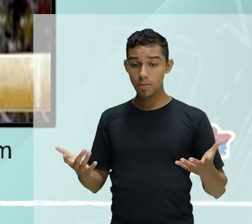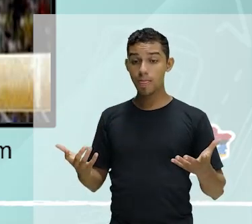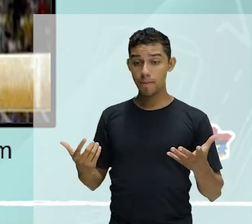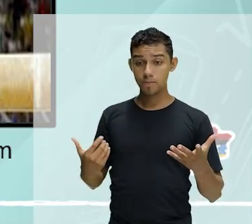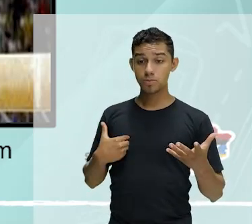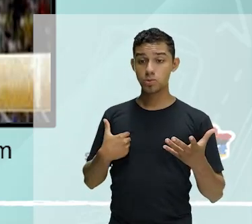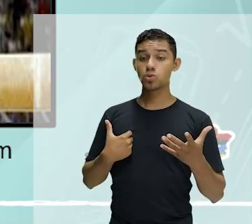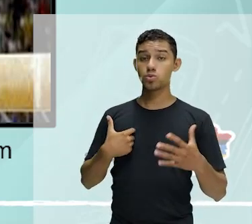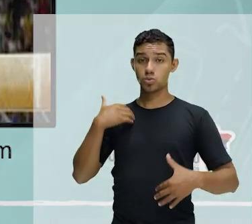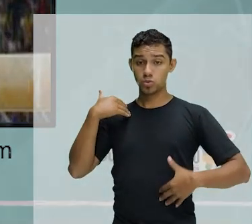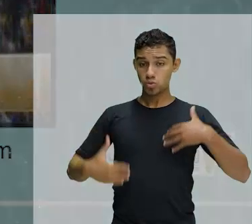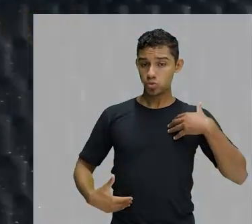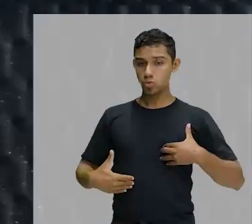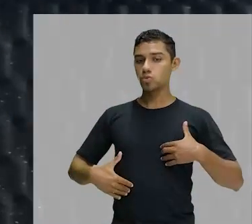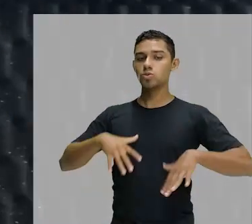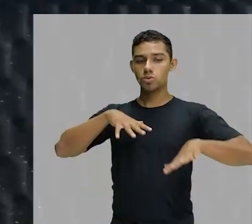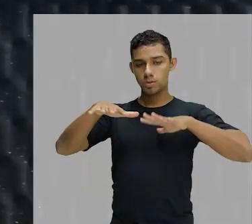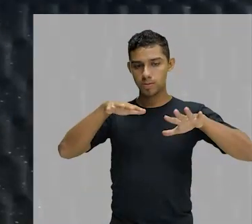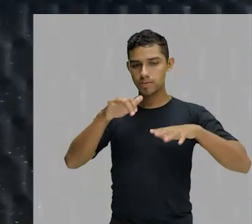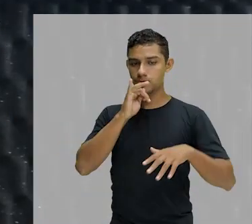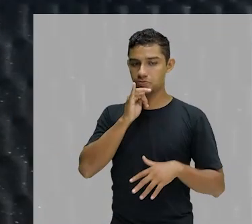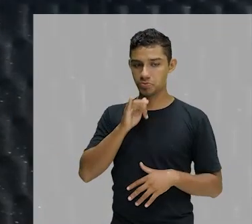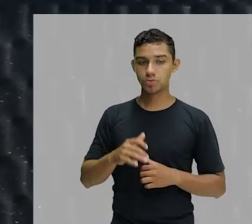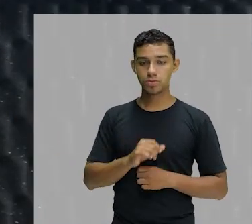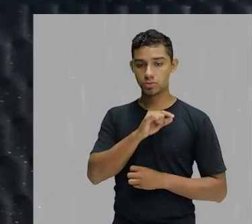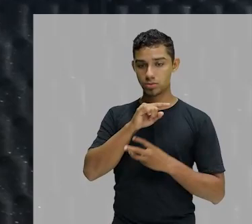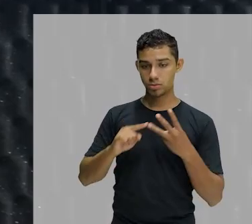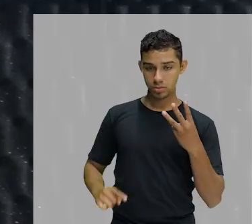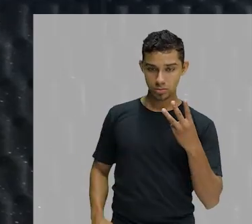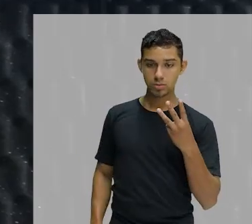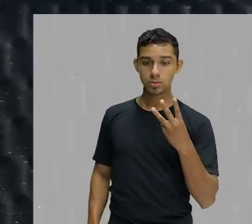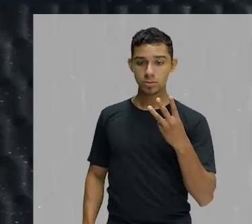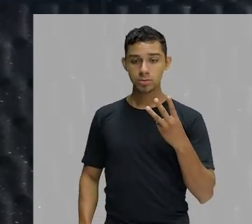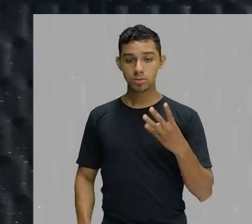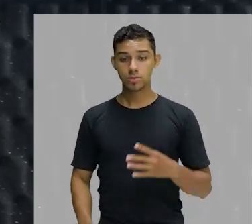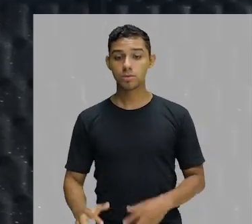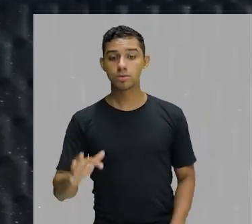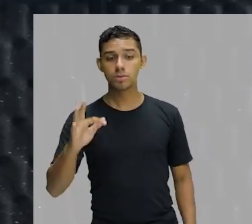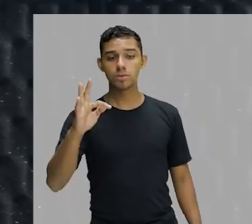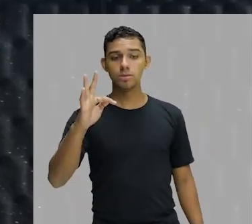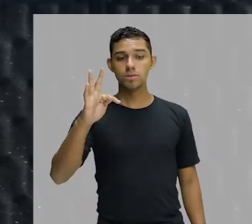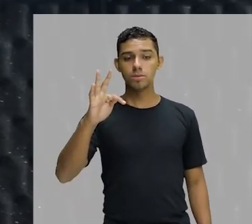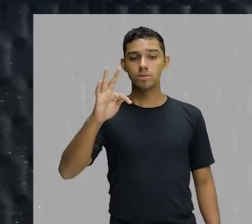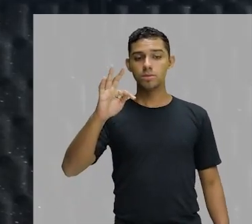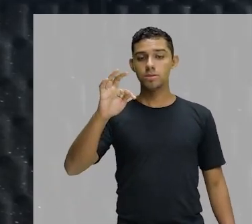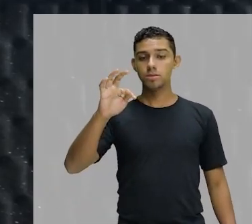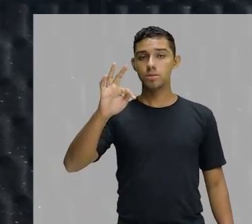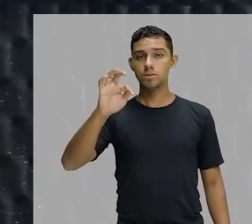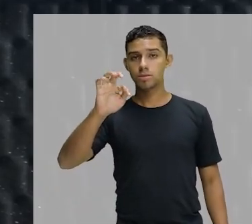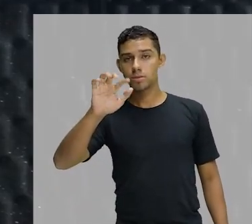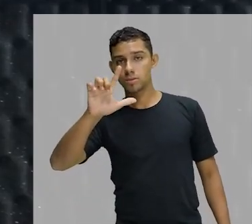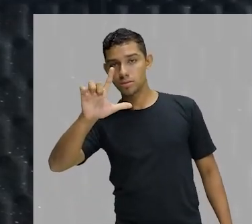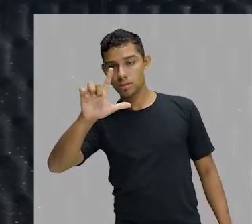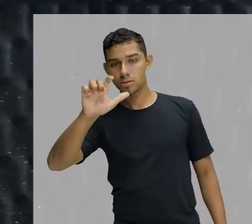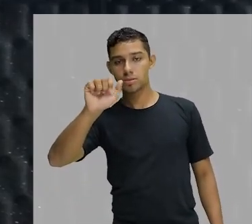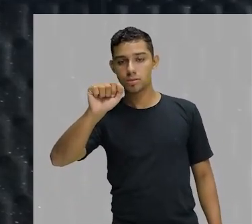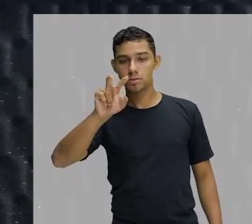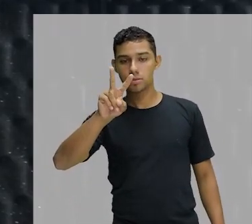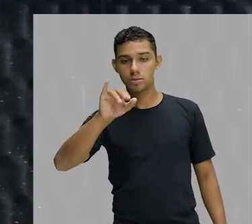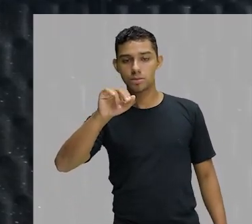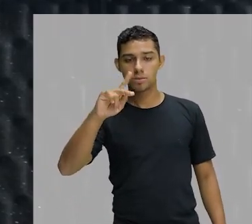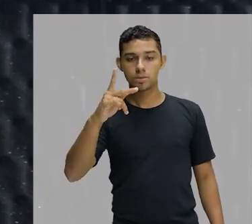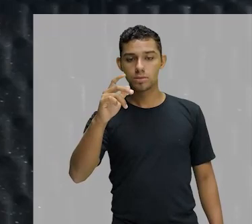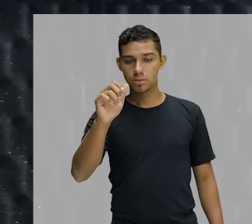em movimento. Tá aqui, eu peguei aqui 3 fotos de Flavinha, aqui brasileira, também nossa ginasta